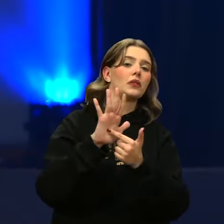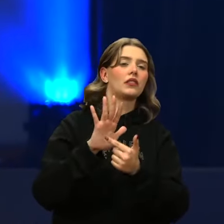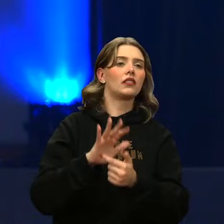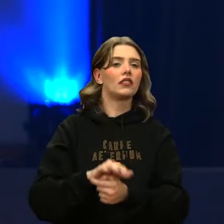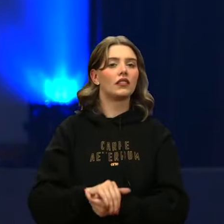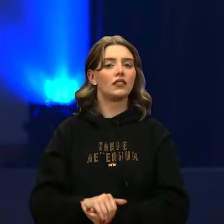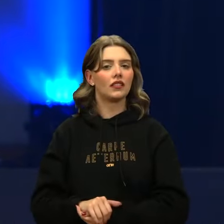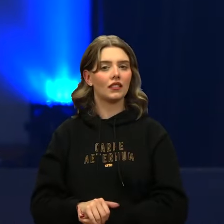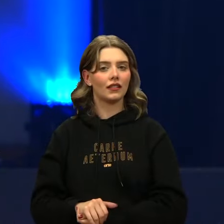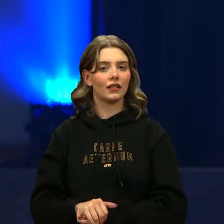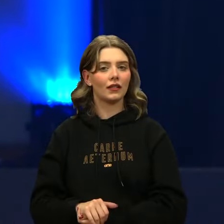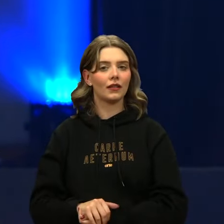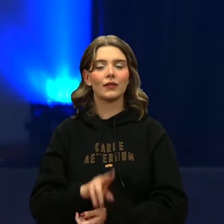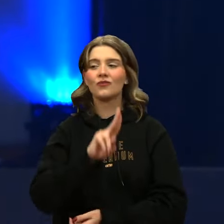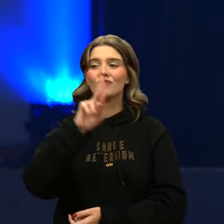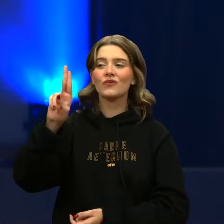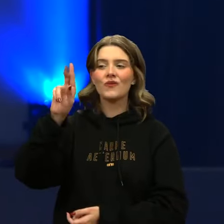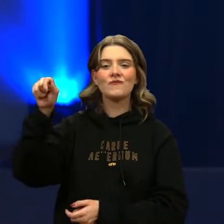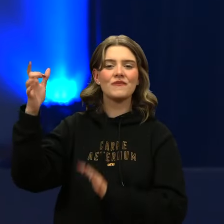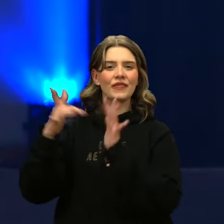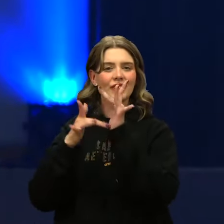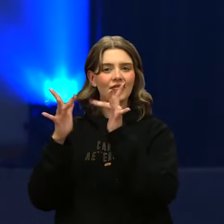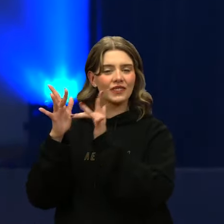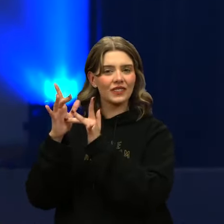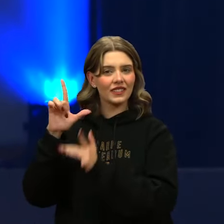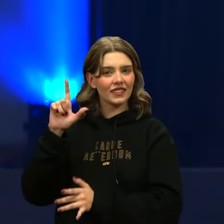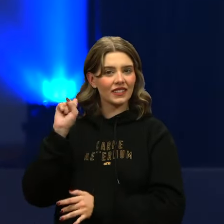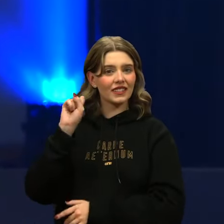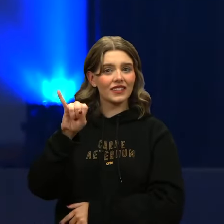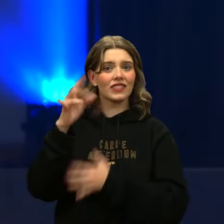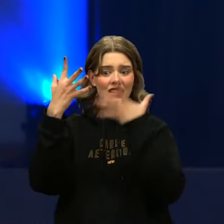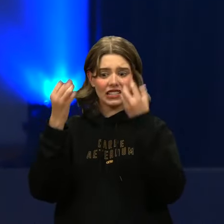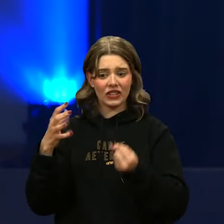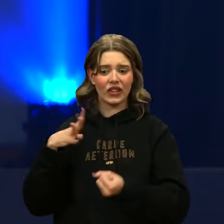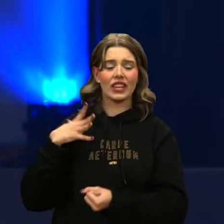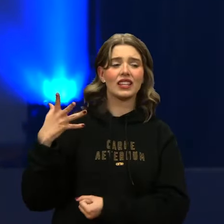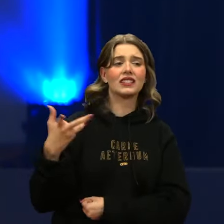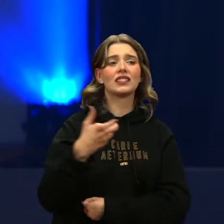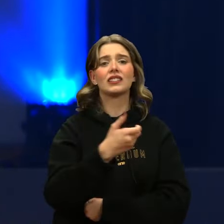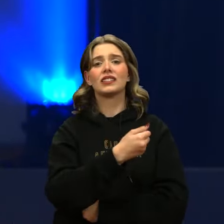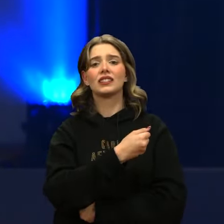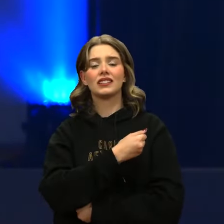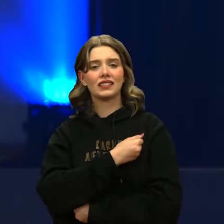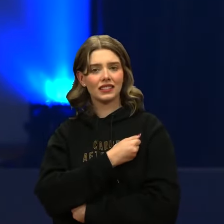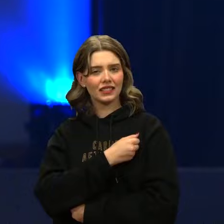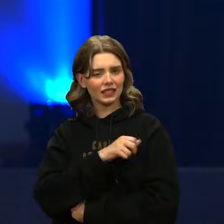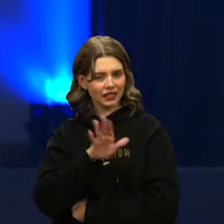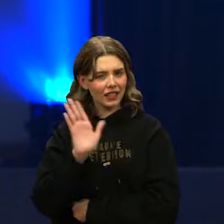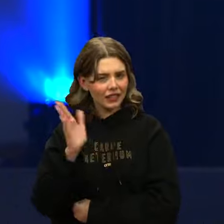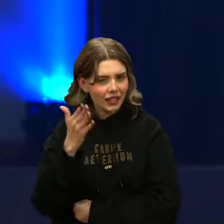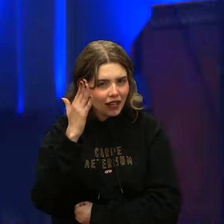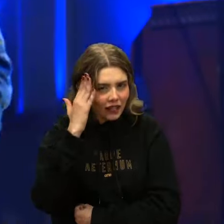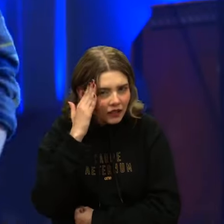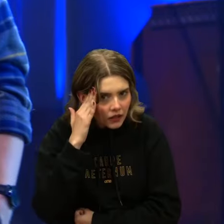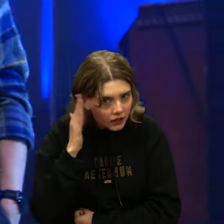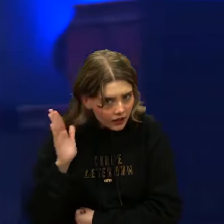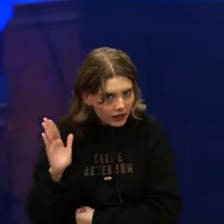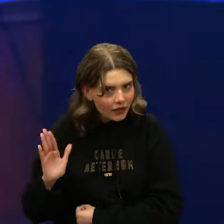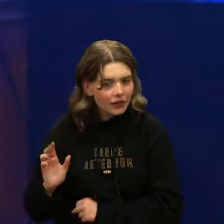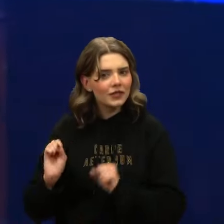sobrenome dele que você carrega se você tem a Cristo Jesus. Entendeu? Porque você pode caminhar confiante. Entendeu? Porque você